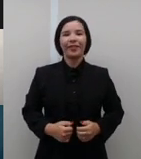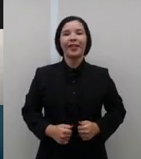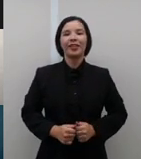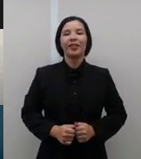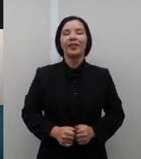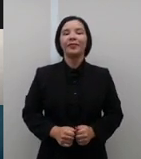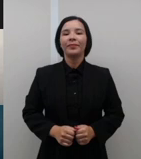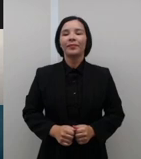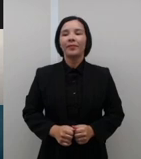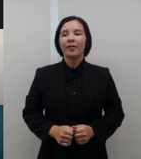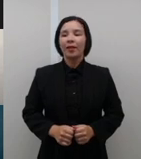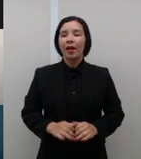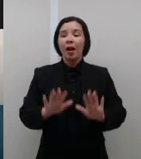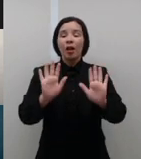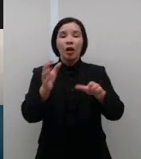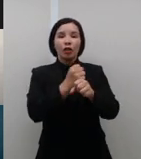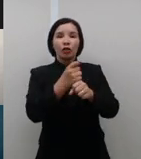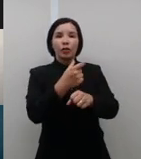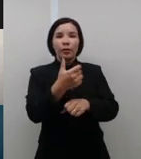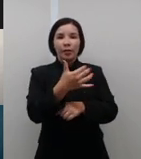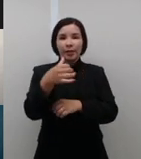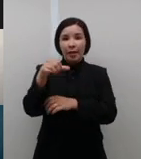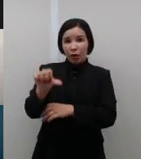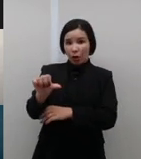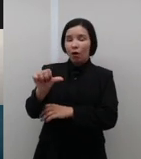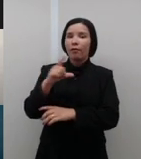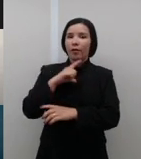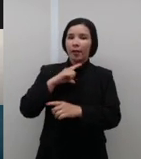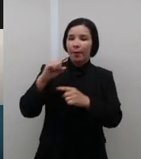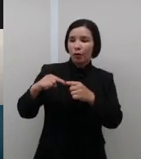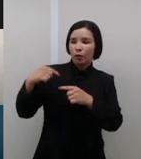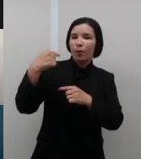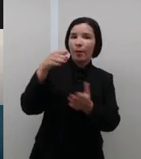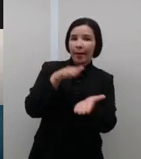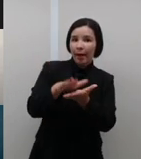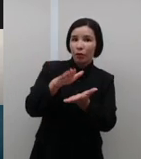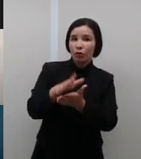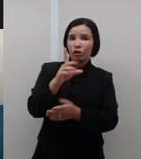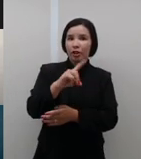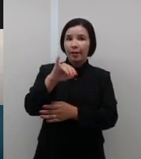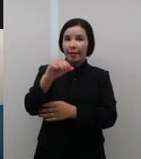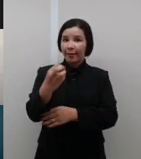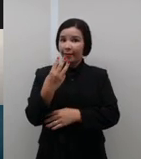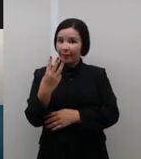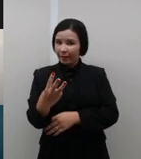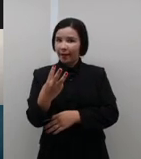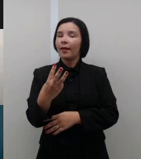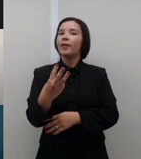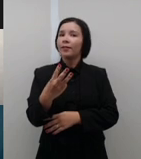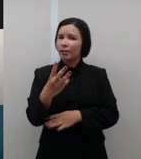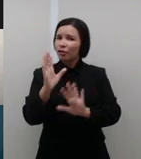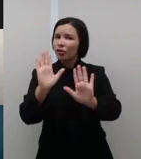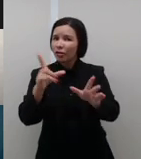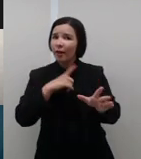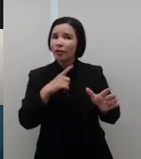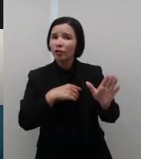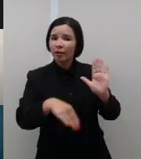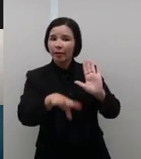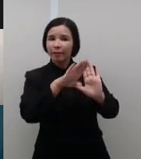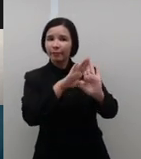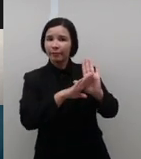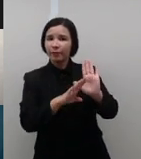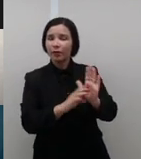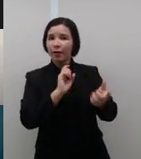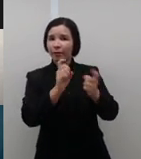2019 e publicado no dia 3 subsequente, chancelando um ato administrativo proveniente da Comissão